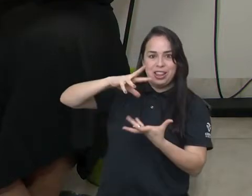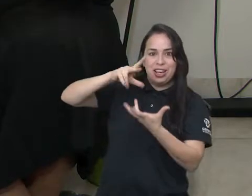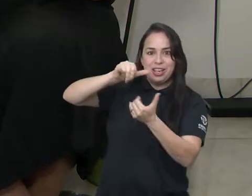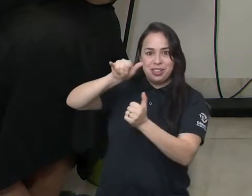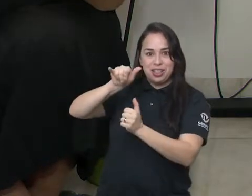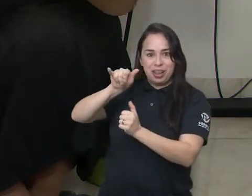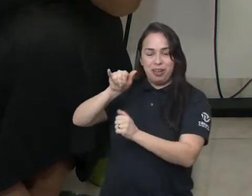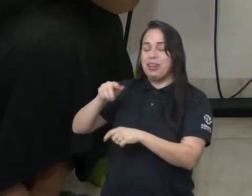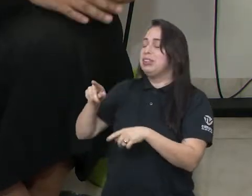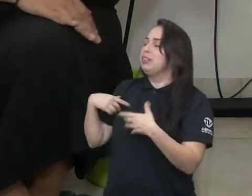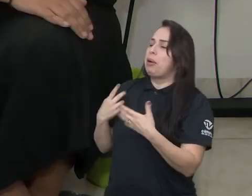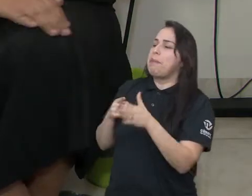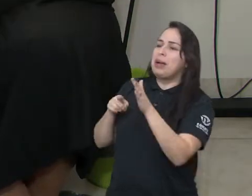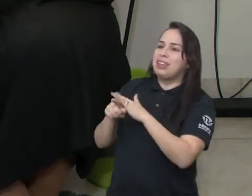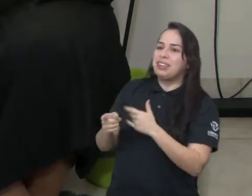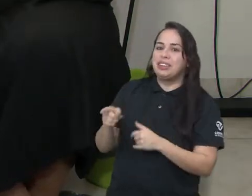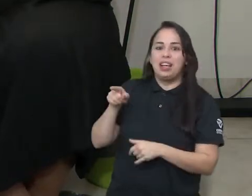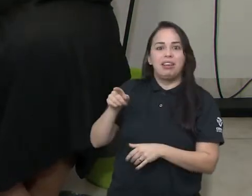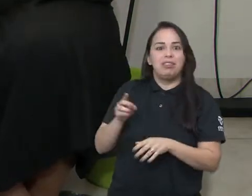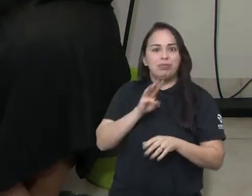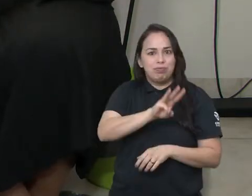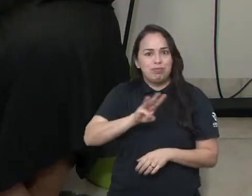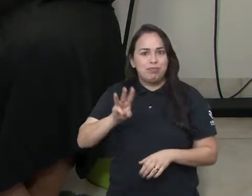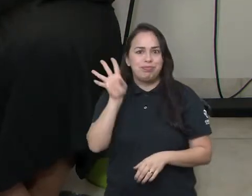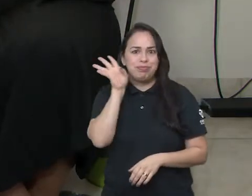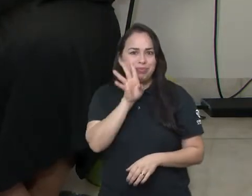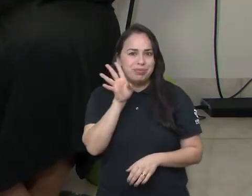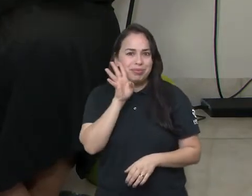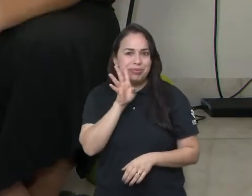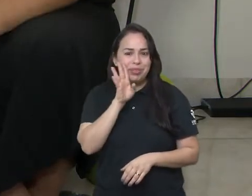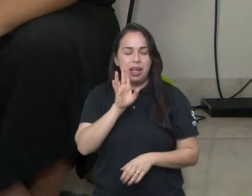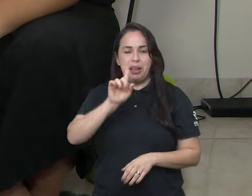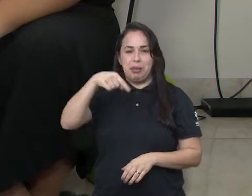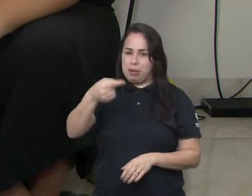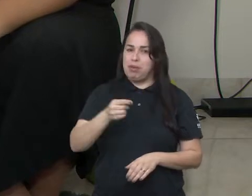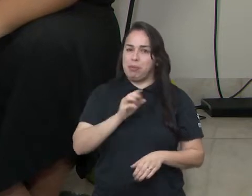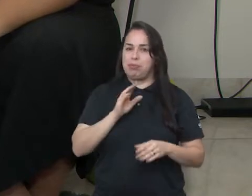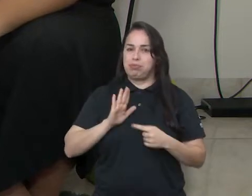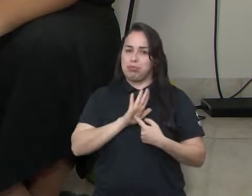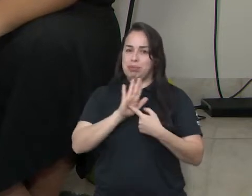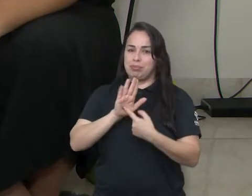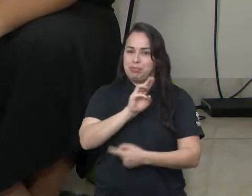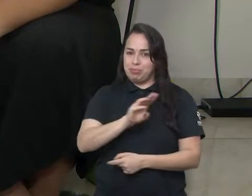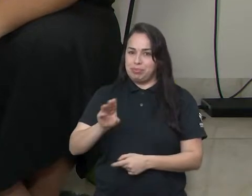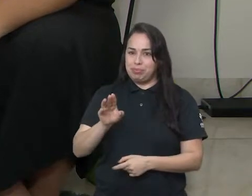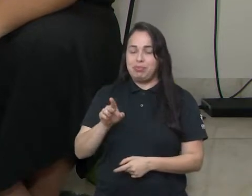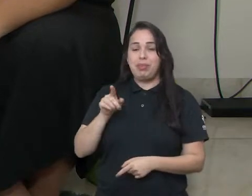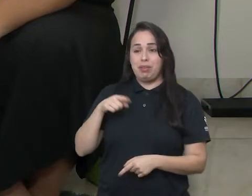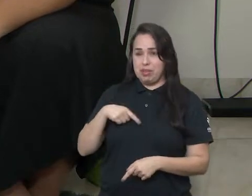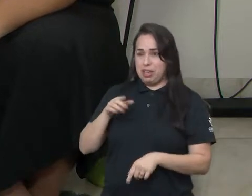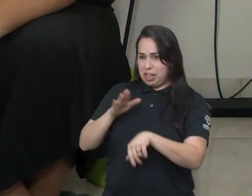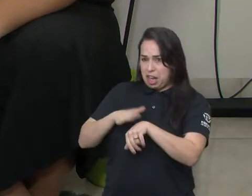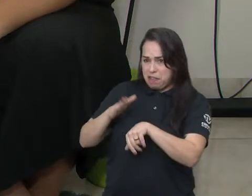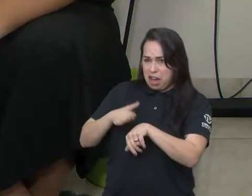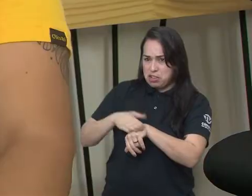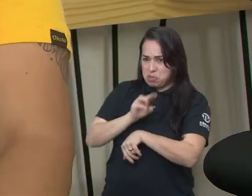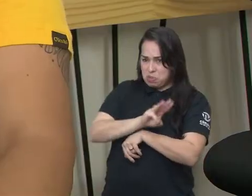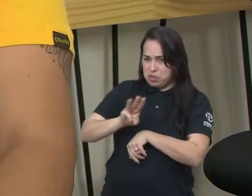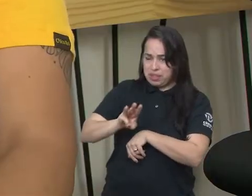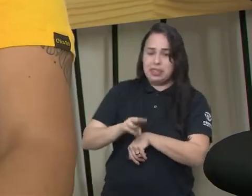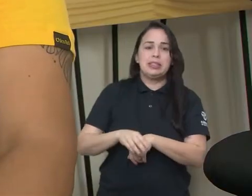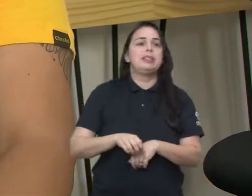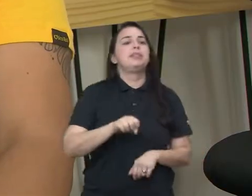perguntar isso. É porque, ela tem um site super divertido, a gente vai passar o endereço depois. Você que fez o site?